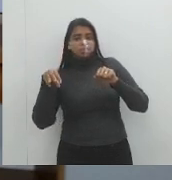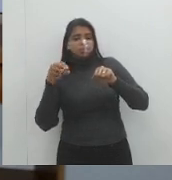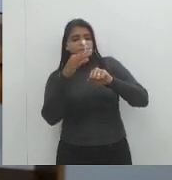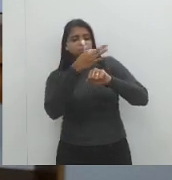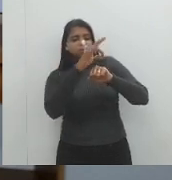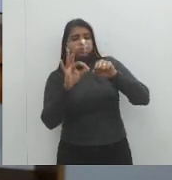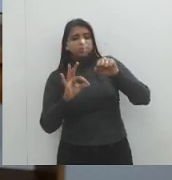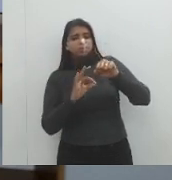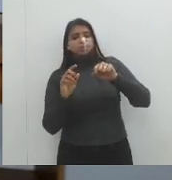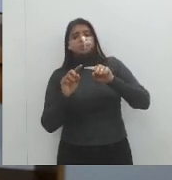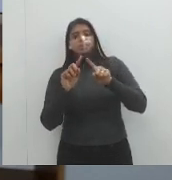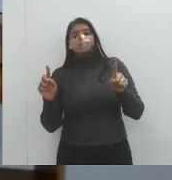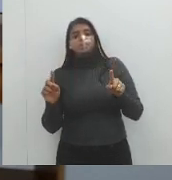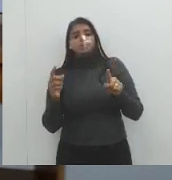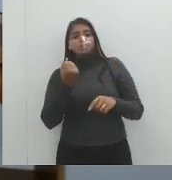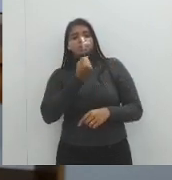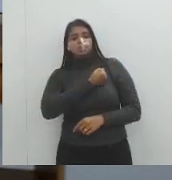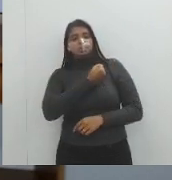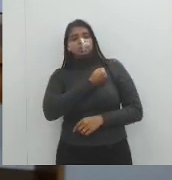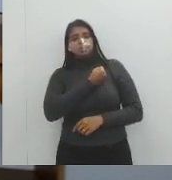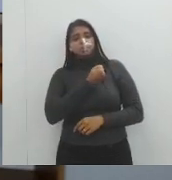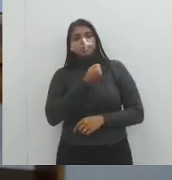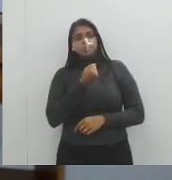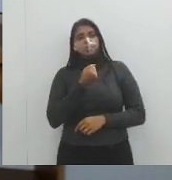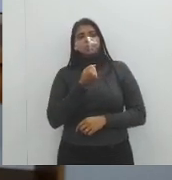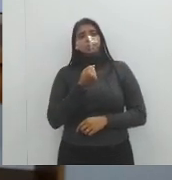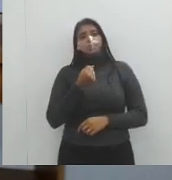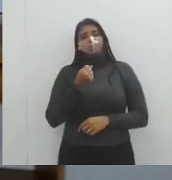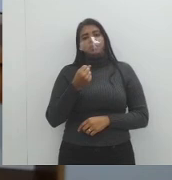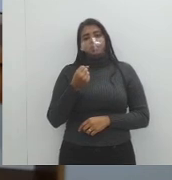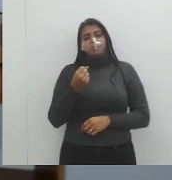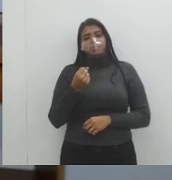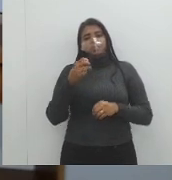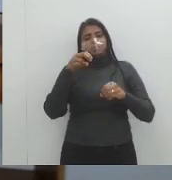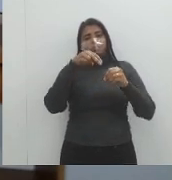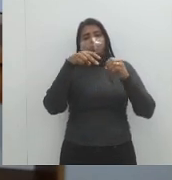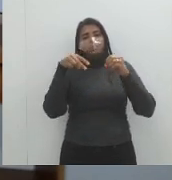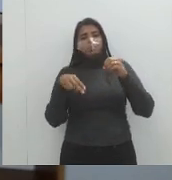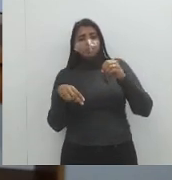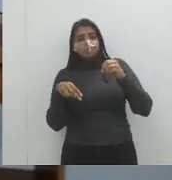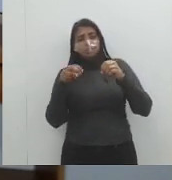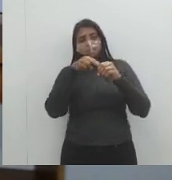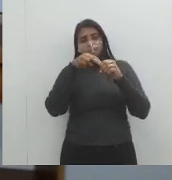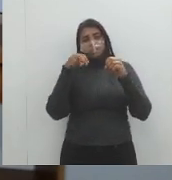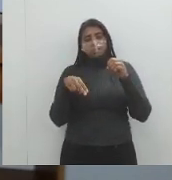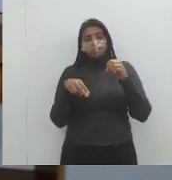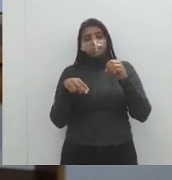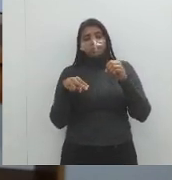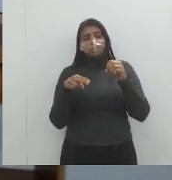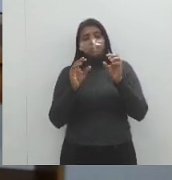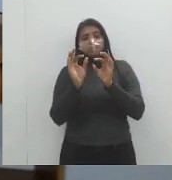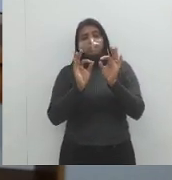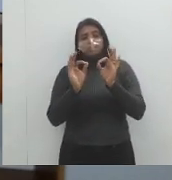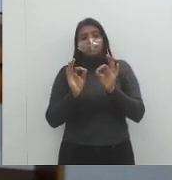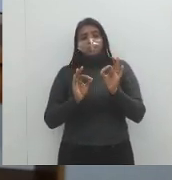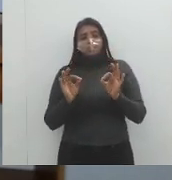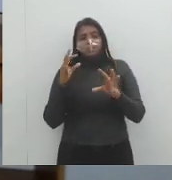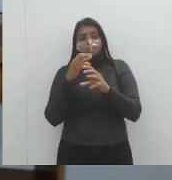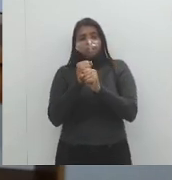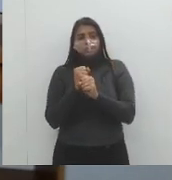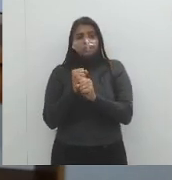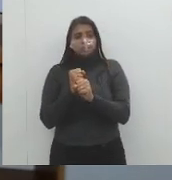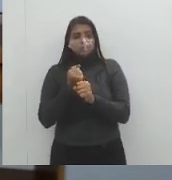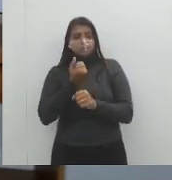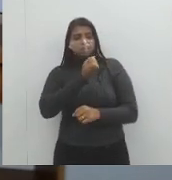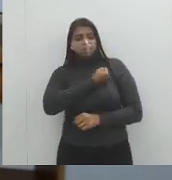positivas, mais o número de nêutrons, que é essa região do núcleo, tá? Então, eu vou ter aqui uma formulazinha para saber